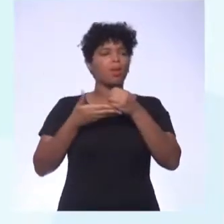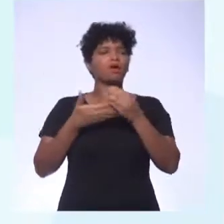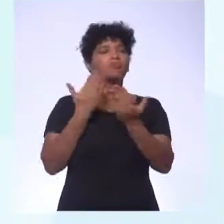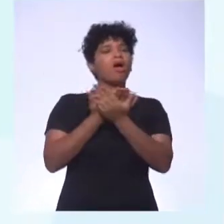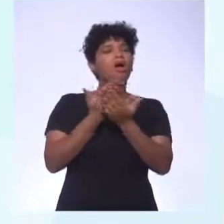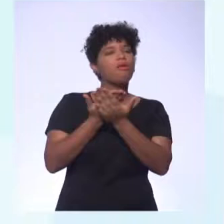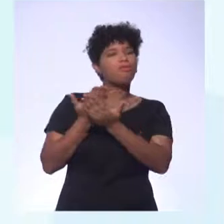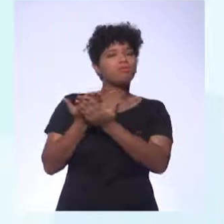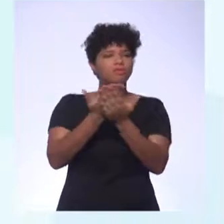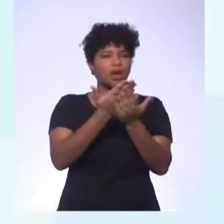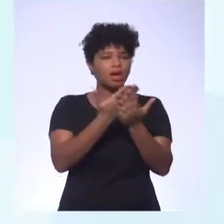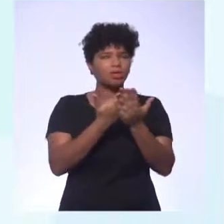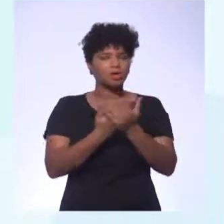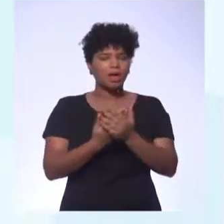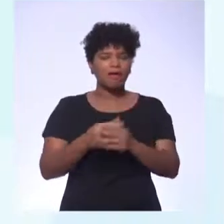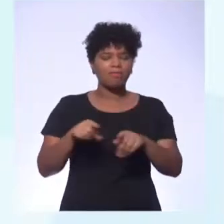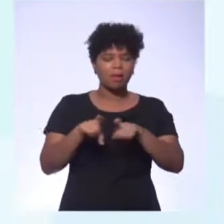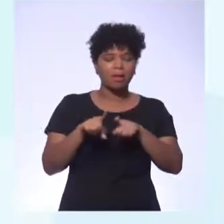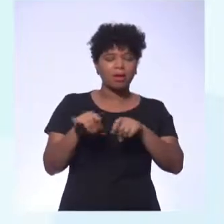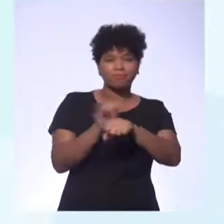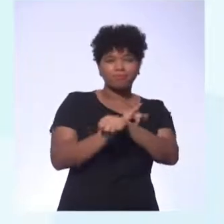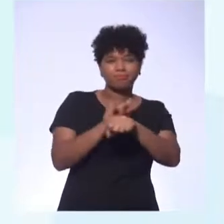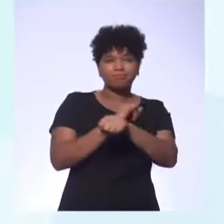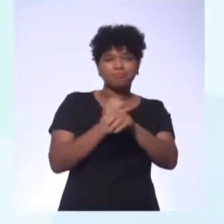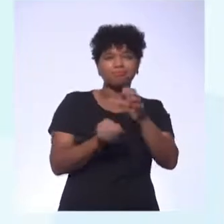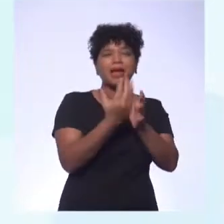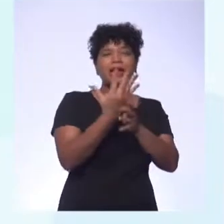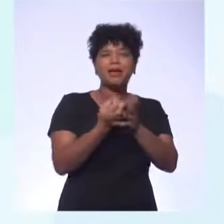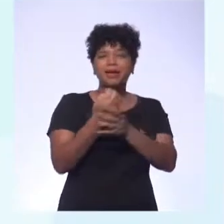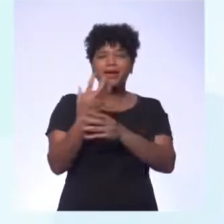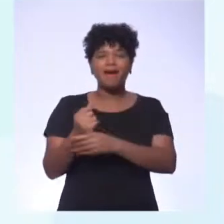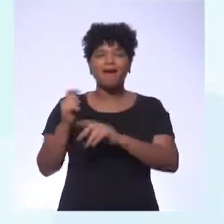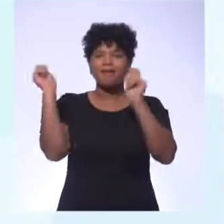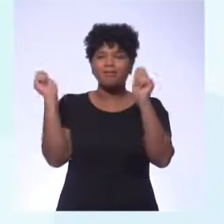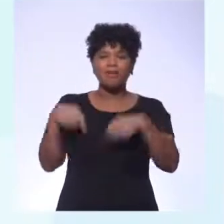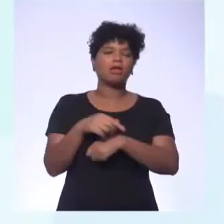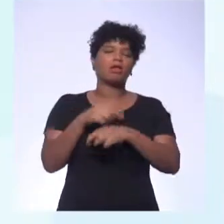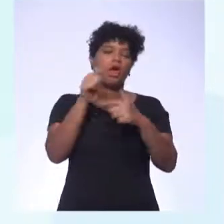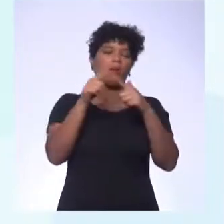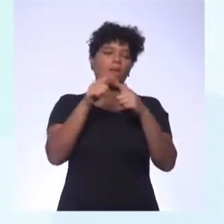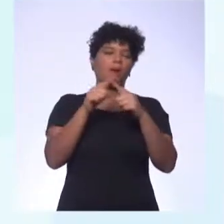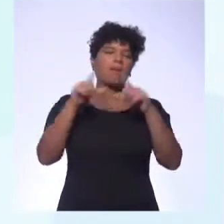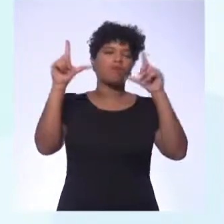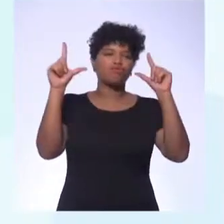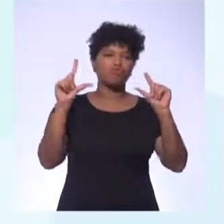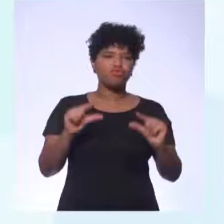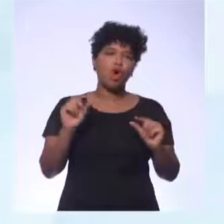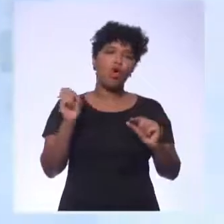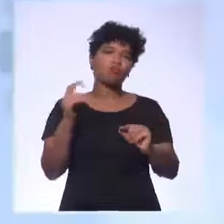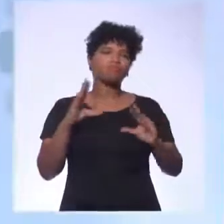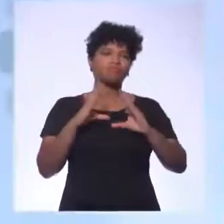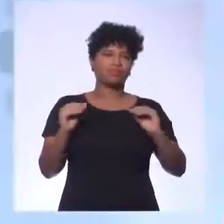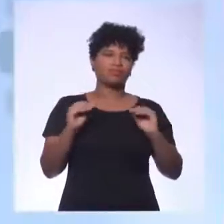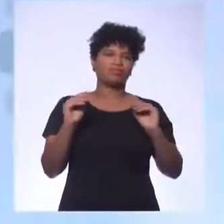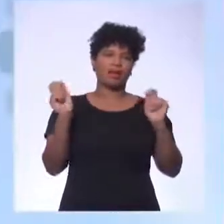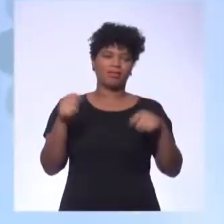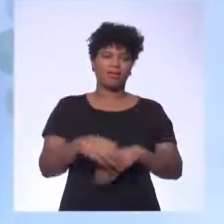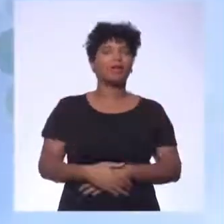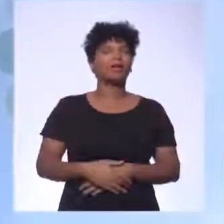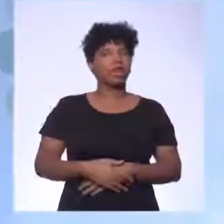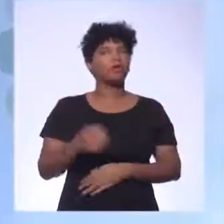da elaboração e da execução de uma proposta de intervenção. Então, isso aí é uma revisitação do terceiro bimestre, tá